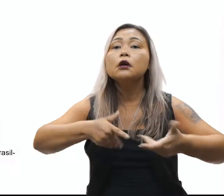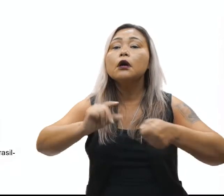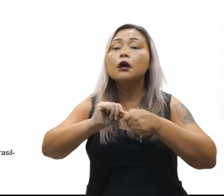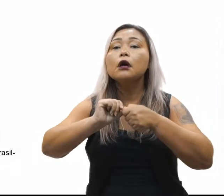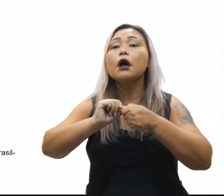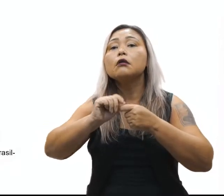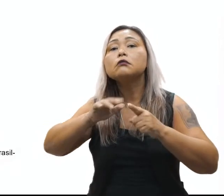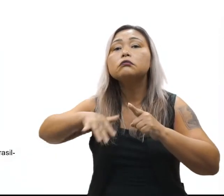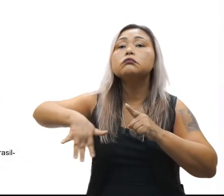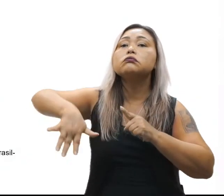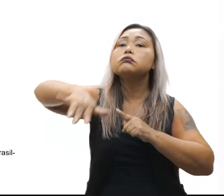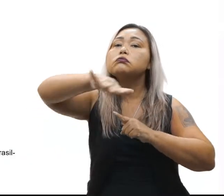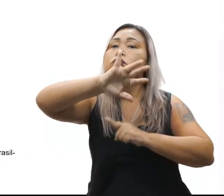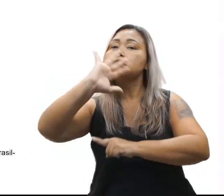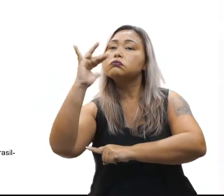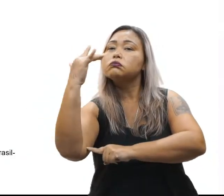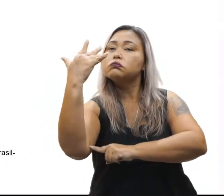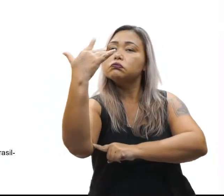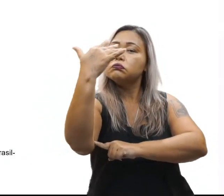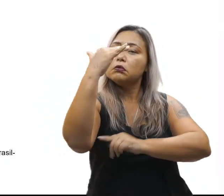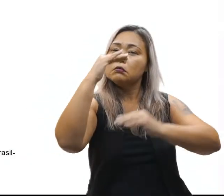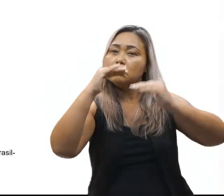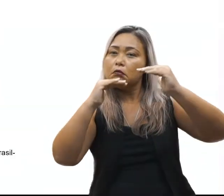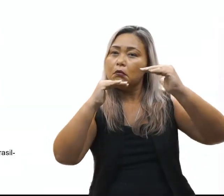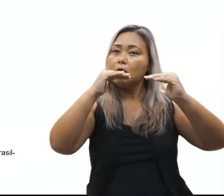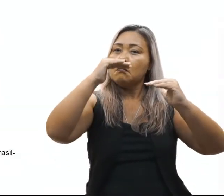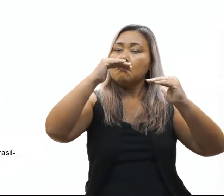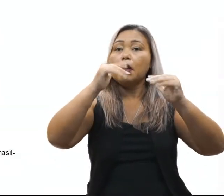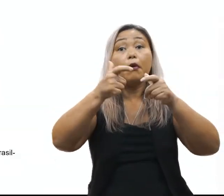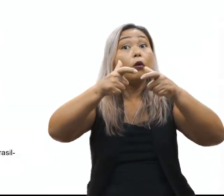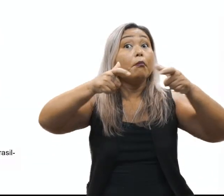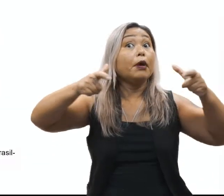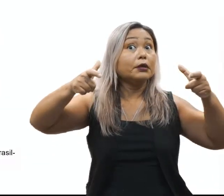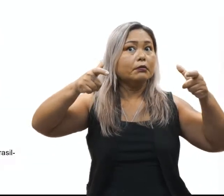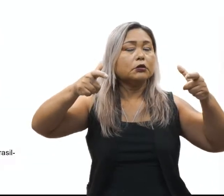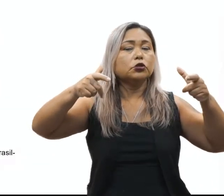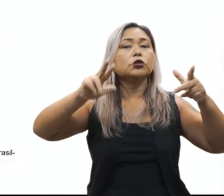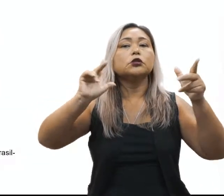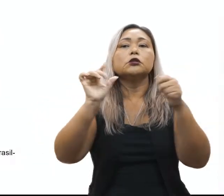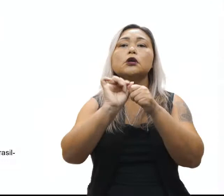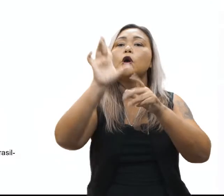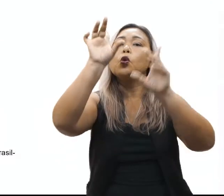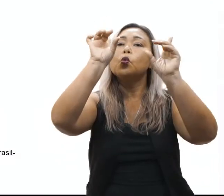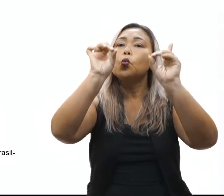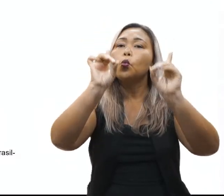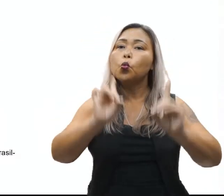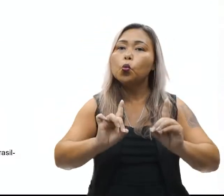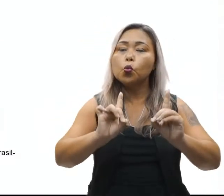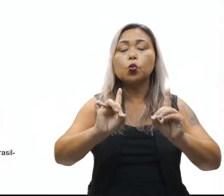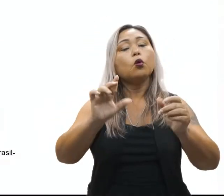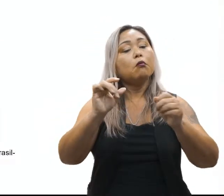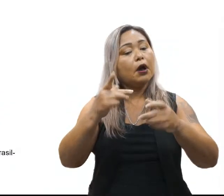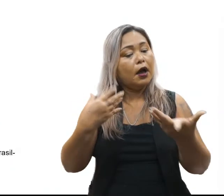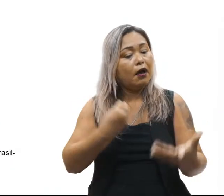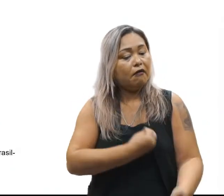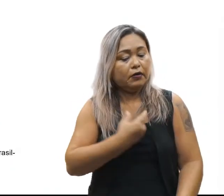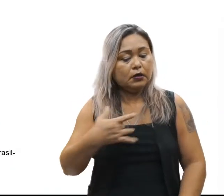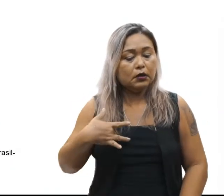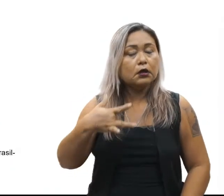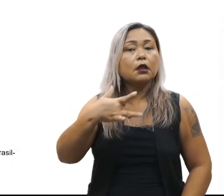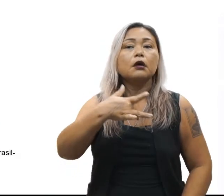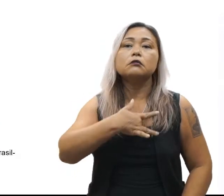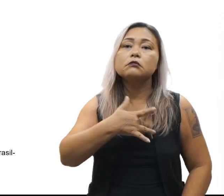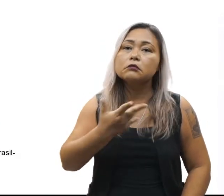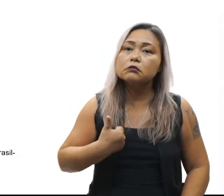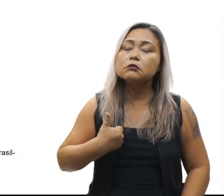ambiente equilibrado é uma coisa bem mais abrangente, né? O direito a uma vida saudável, qualidade de vida, o direito